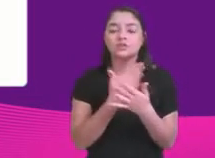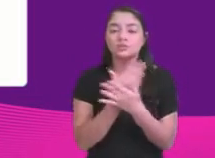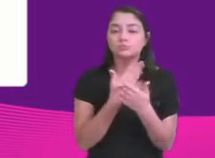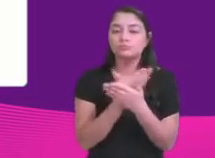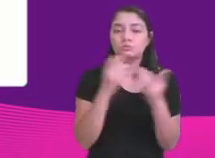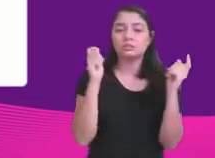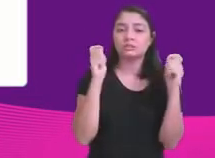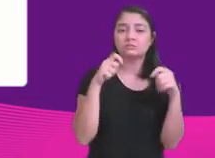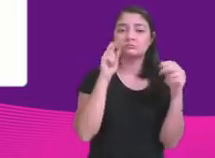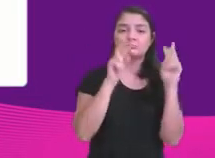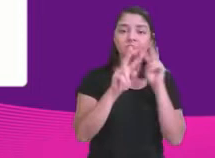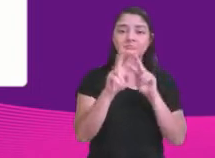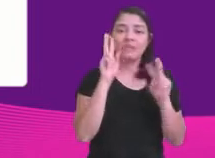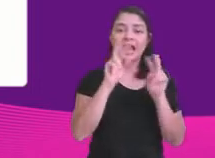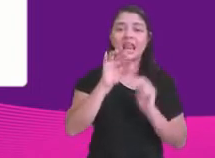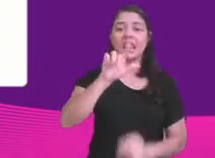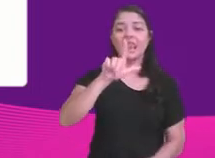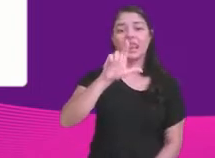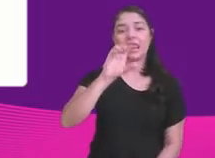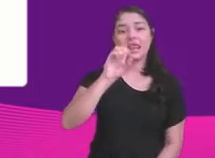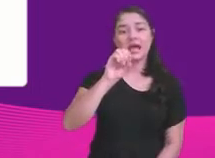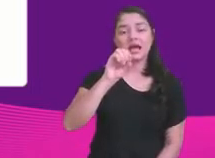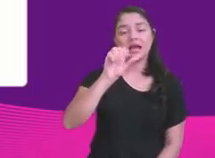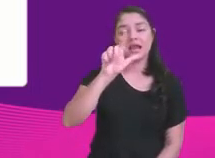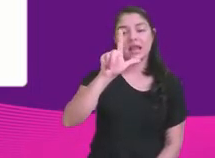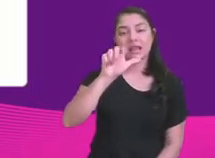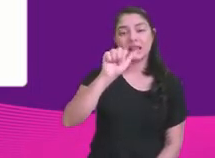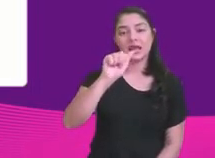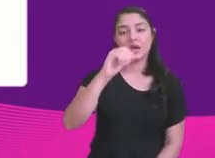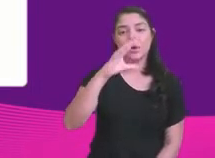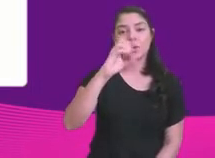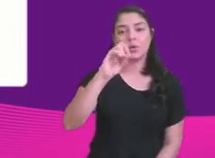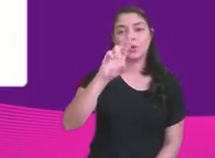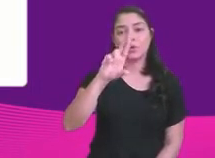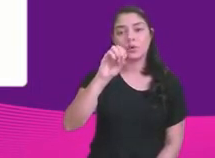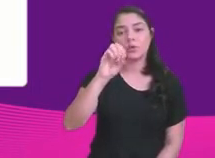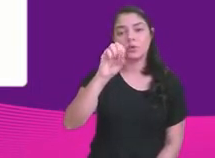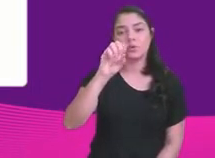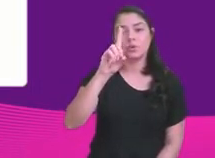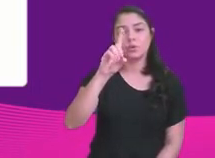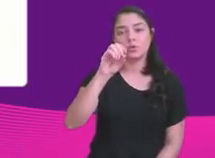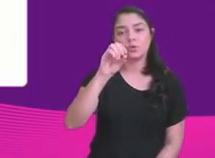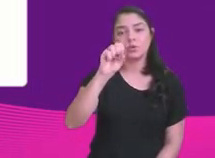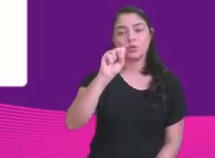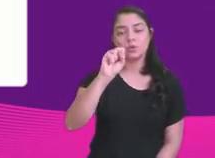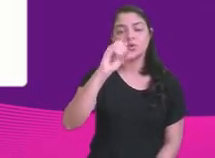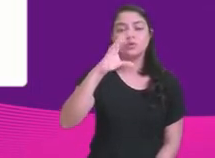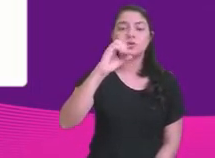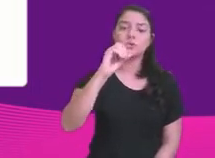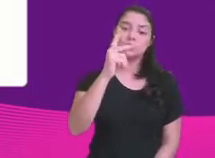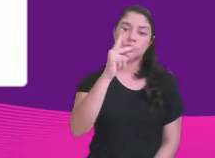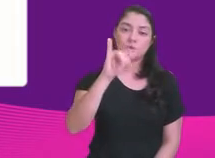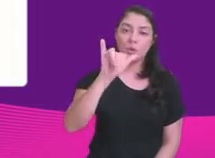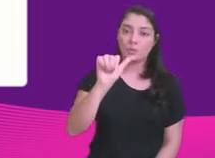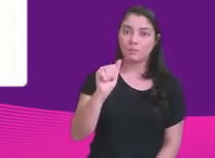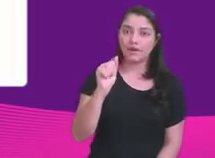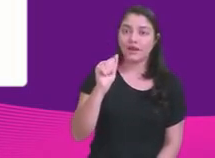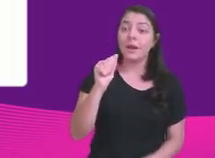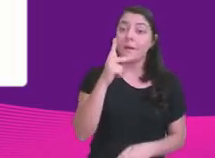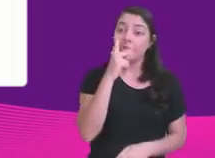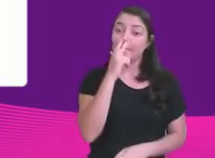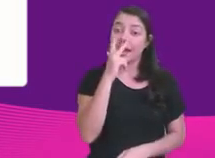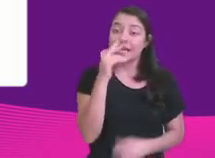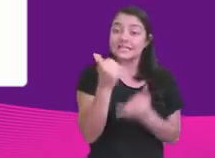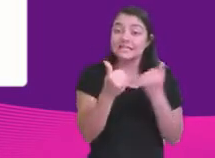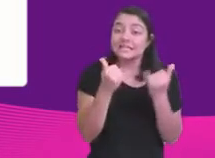que a laparoscopia poderia ser efetiva e ela era comparável aos resultados da cirurgia aberta. Quando nós vemos